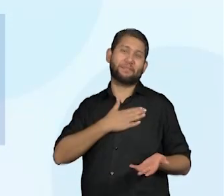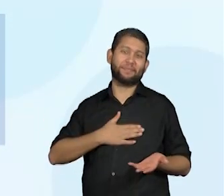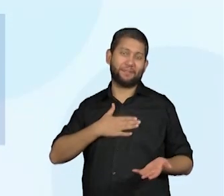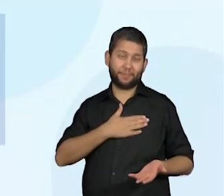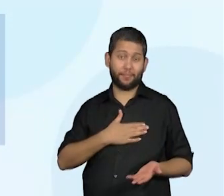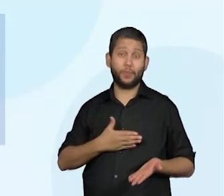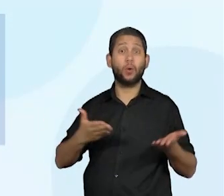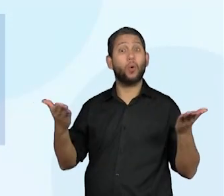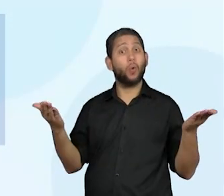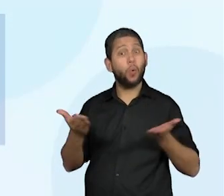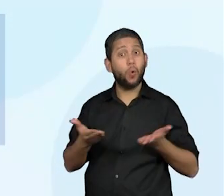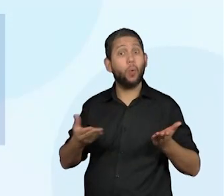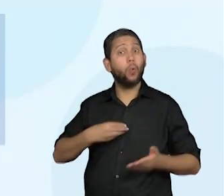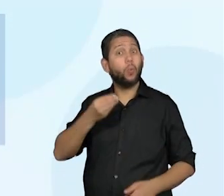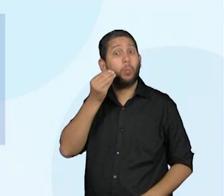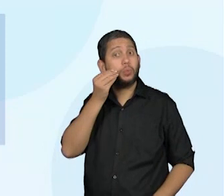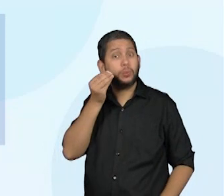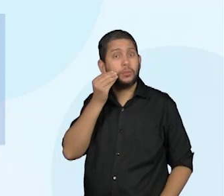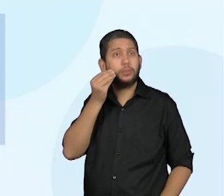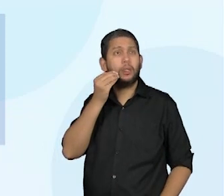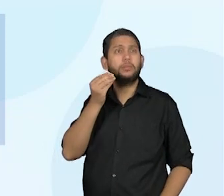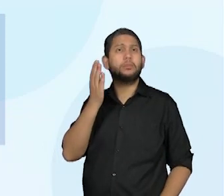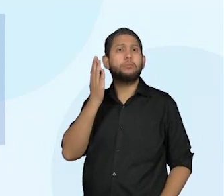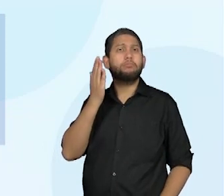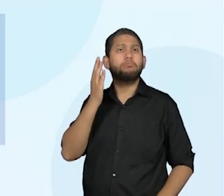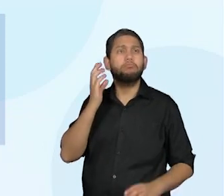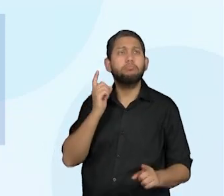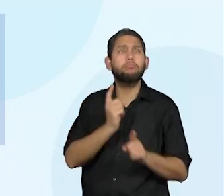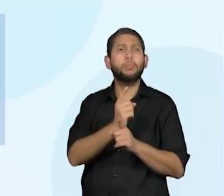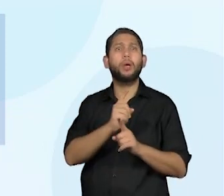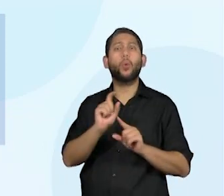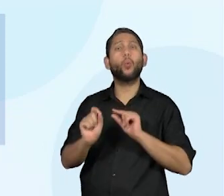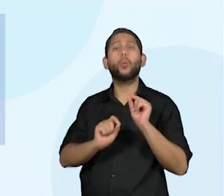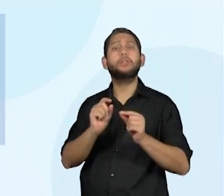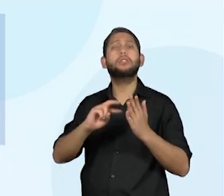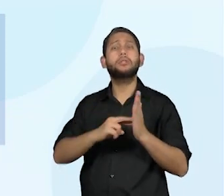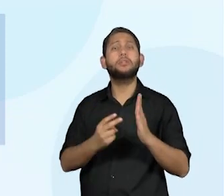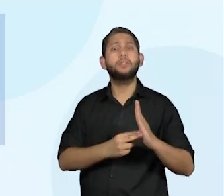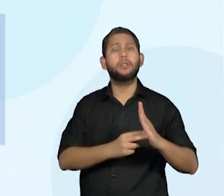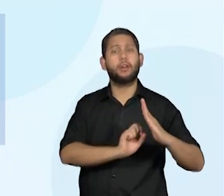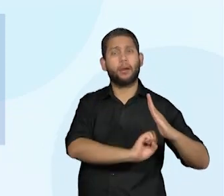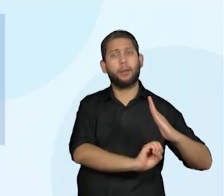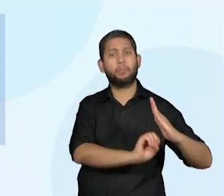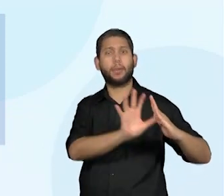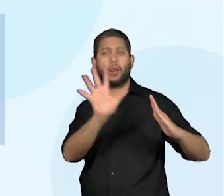tivemos a oportunidade de saber sobre os movimentos migratórios,